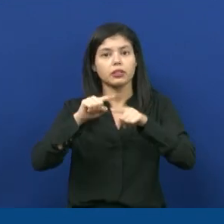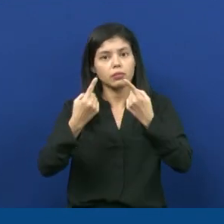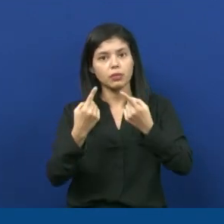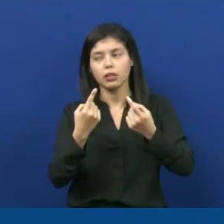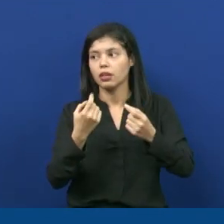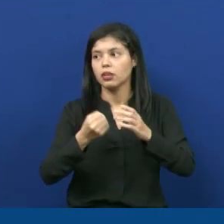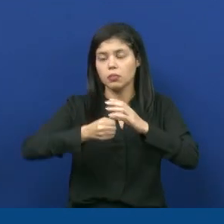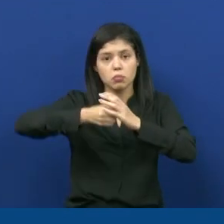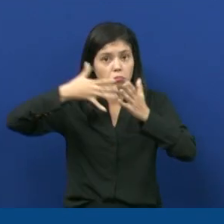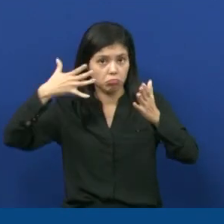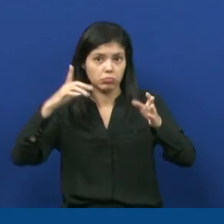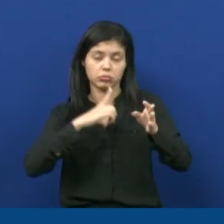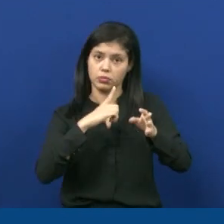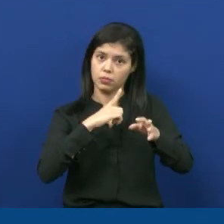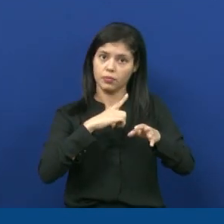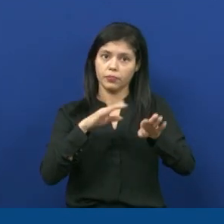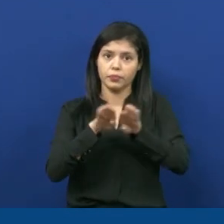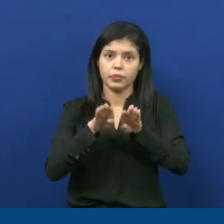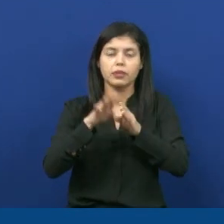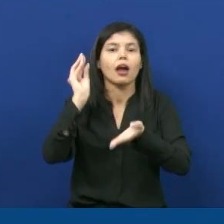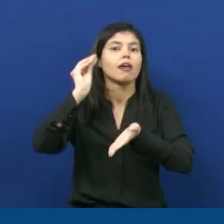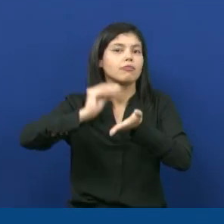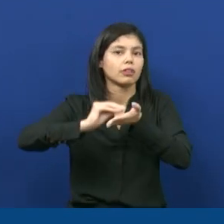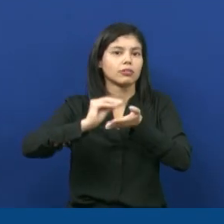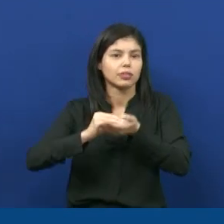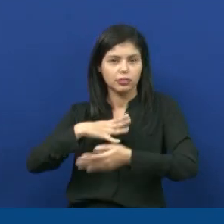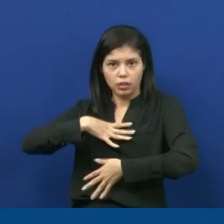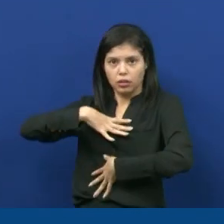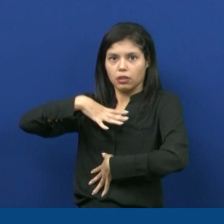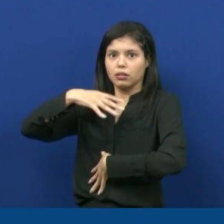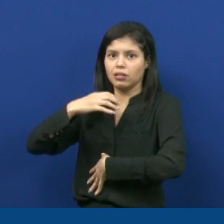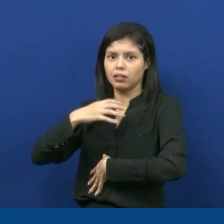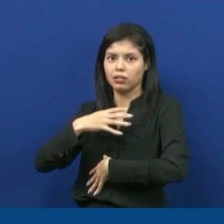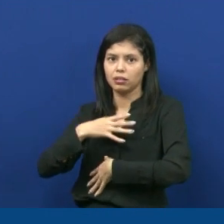sua grande maioria nós temos a falta de ar.